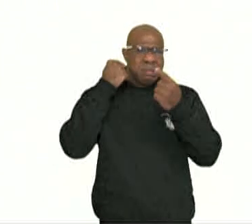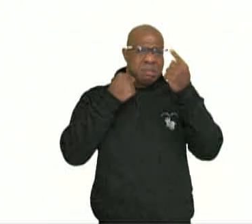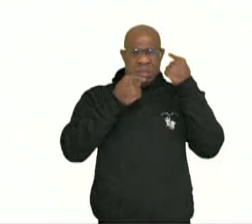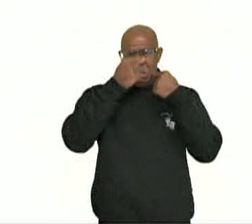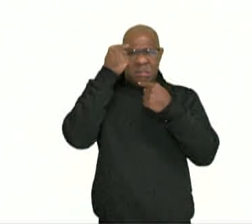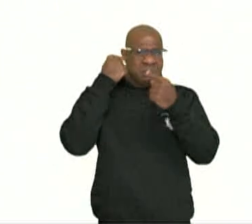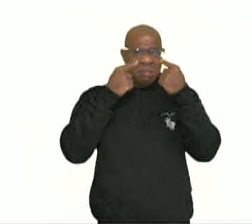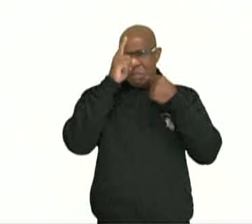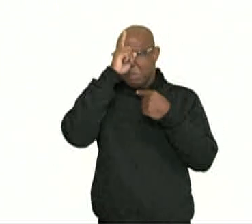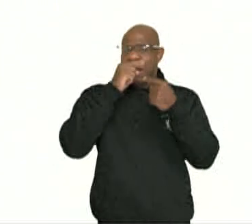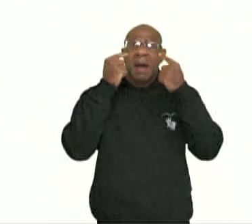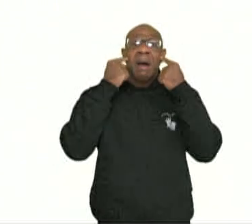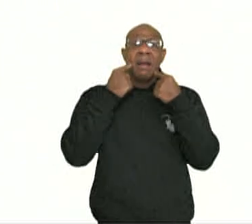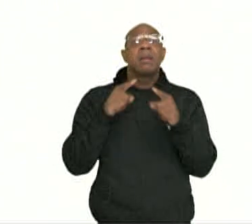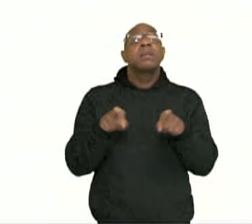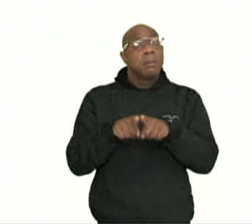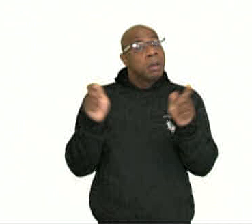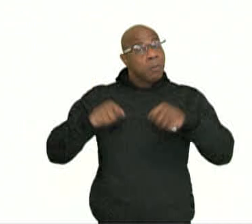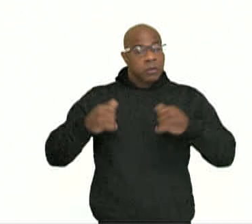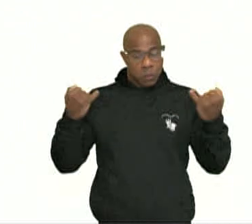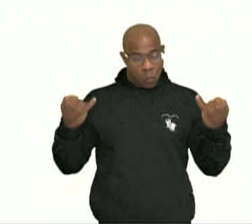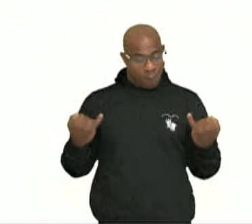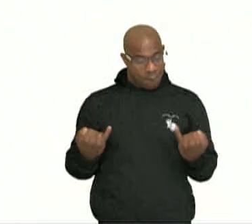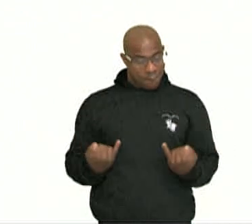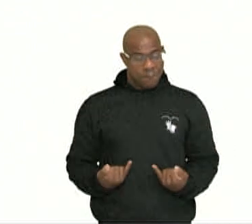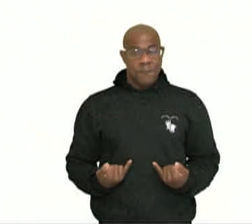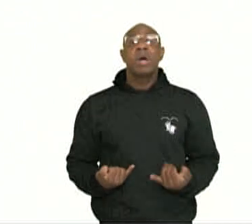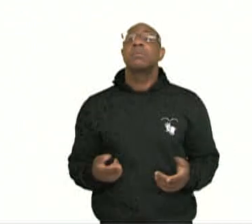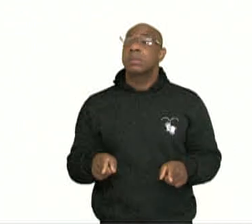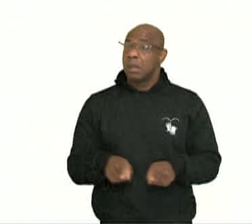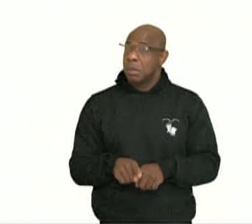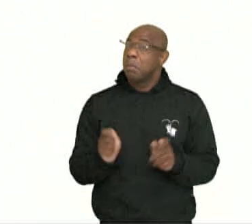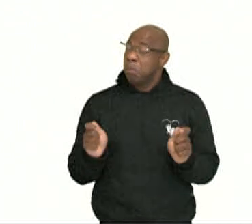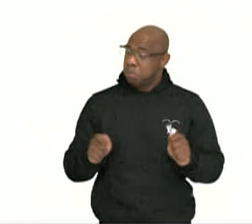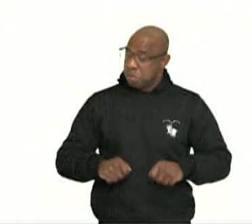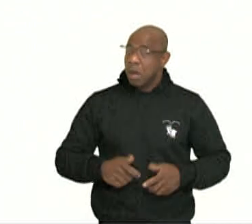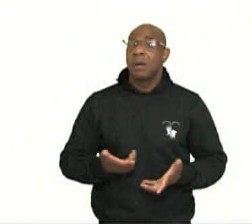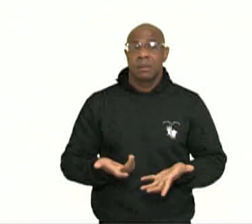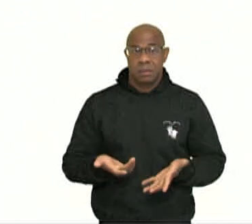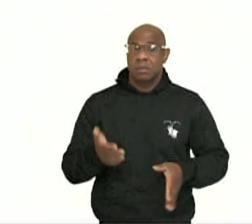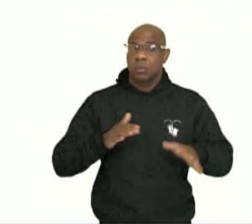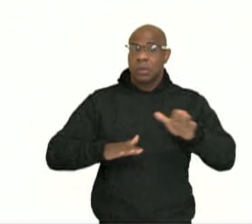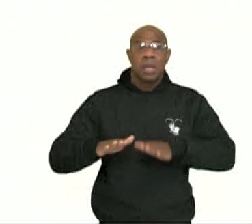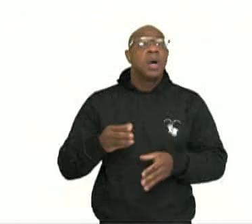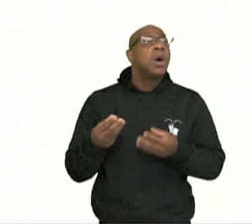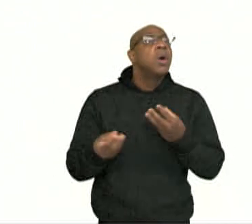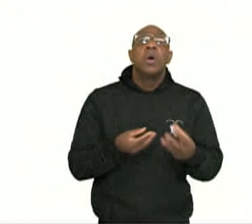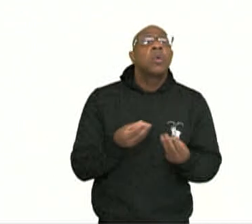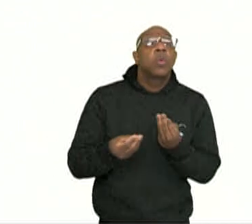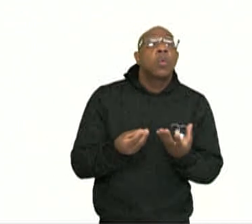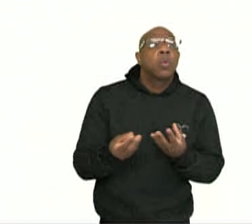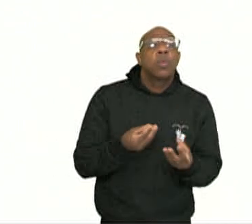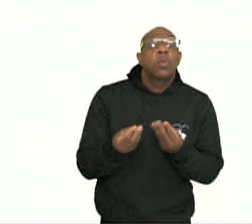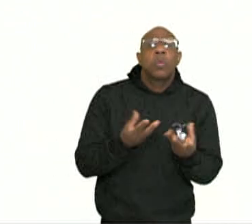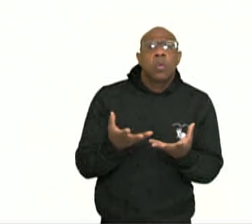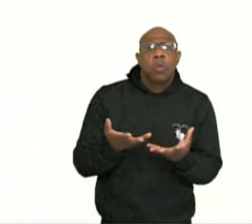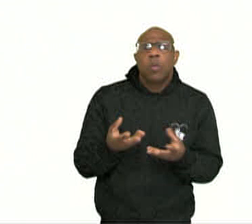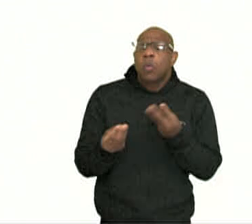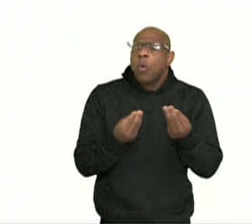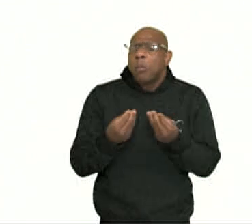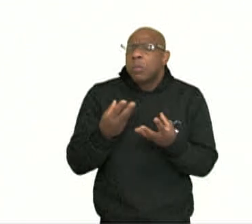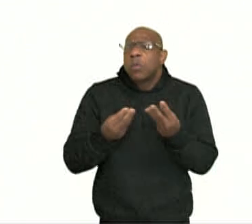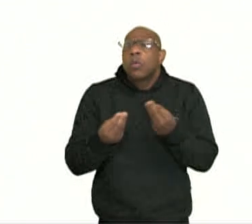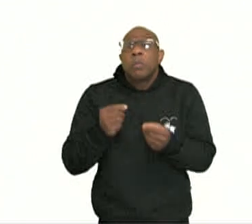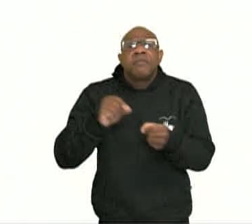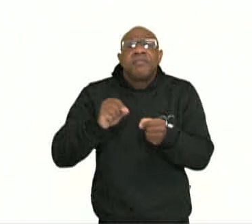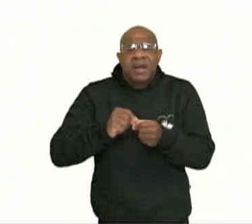vir apresentar um emagrecimento. Professora, mas como fazer Como a gente faz para detectar, para saber se tem